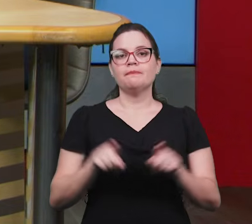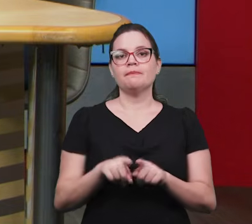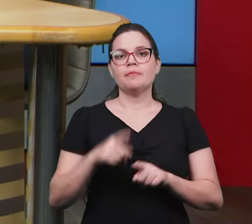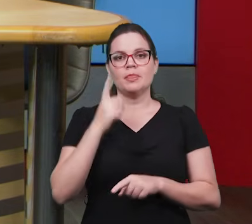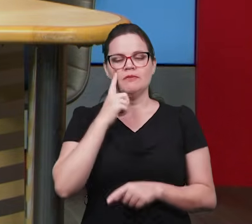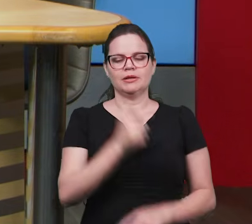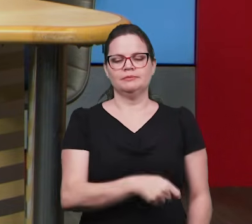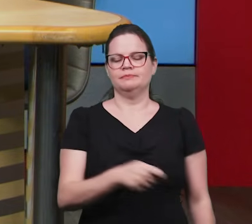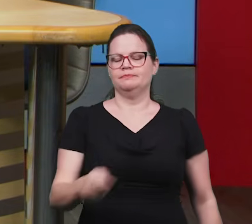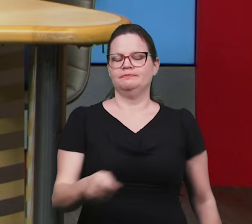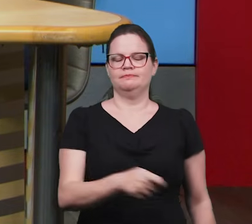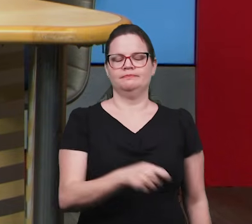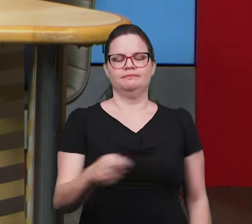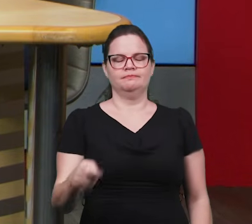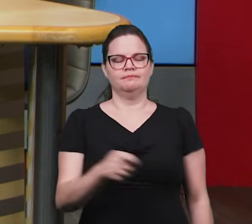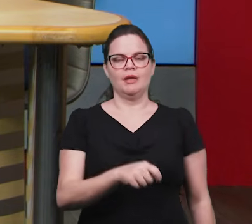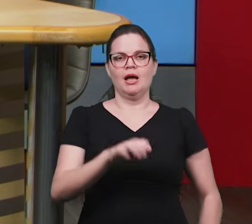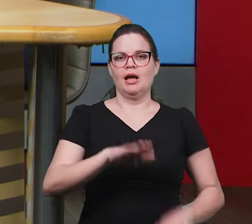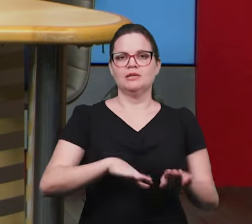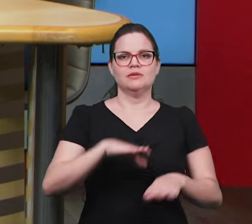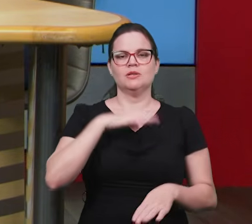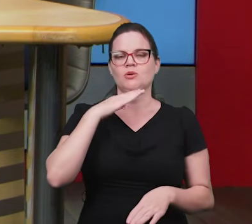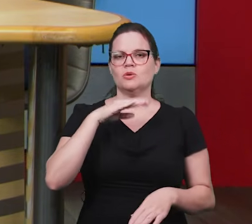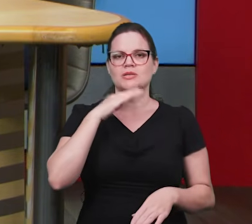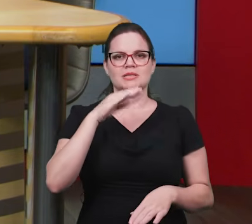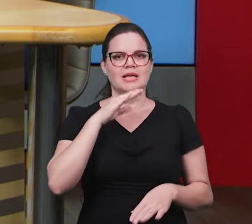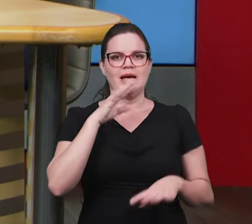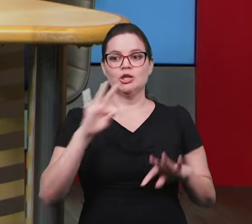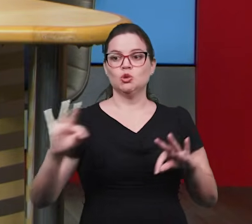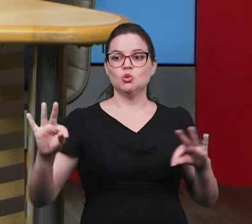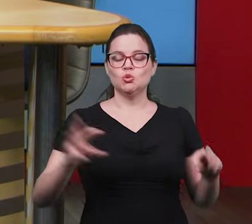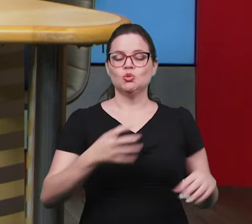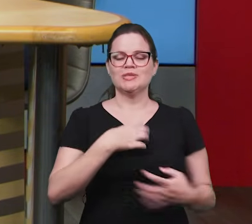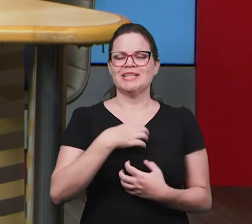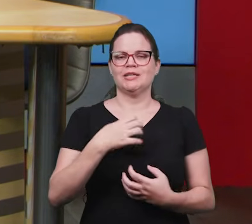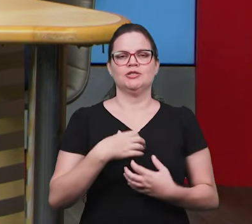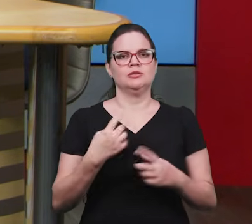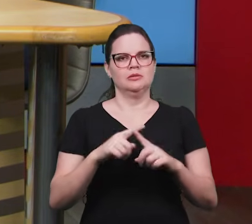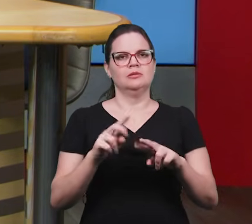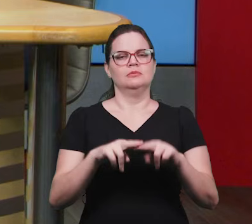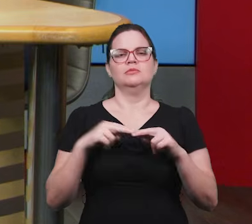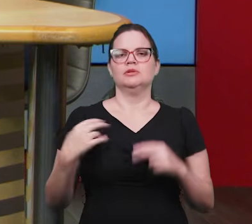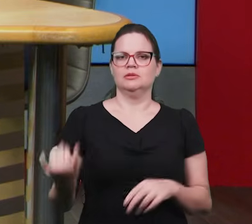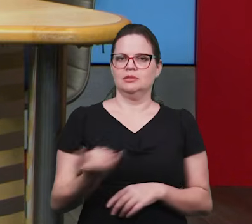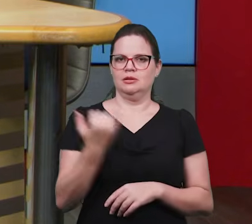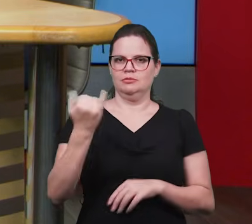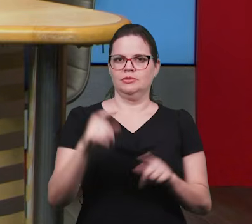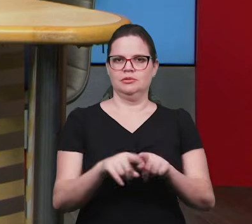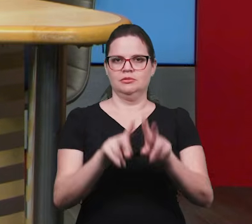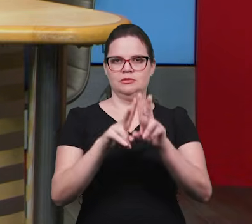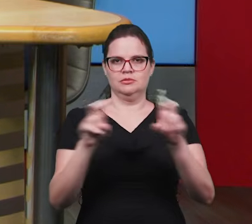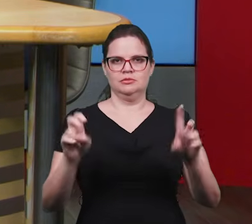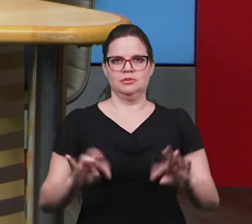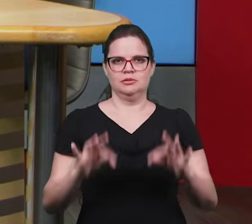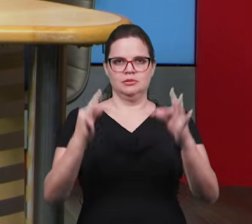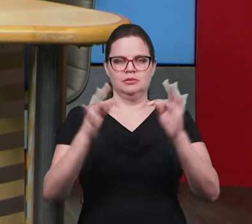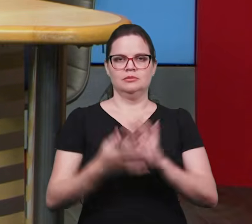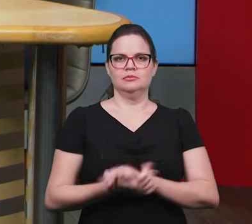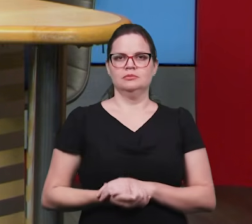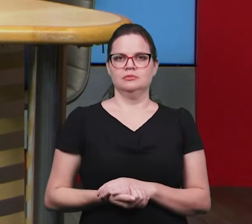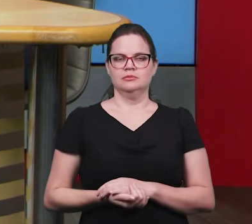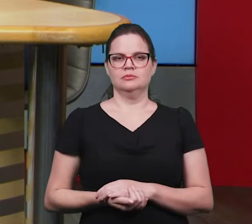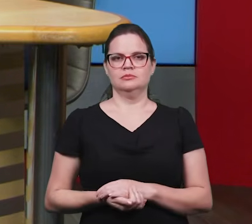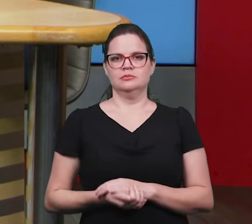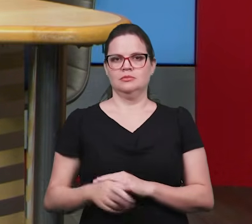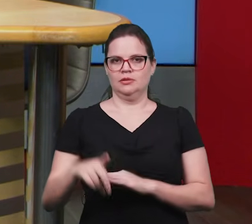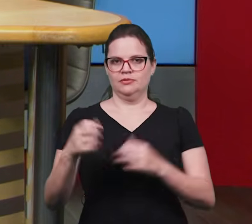guia dele, ele não consegue identificar tudo. Então, seria importantíssimo esse avanço também nessa parte tecnológica. O senhor está falando